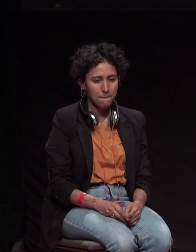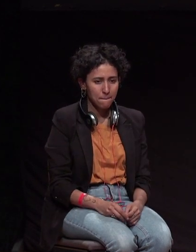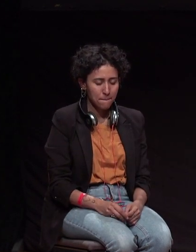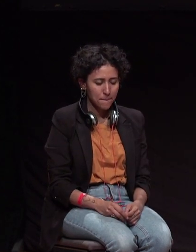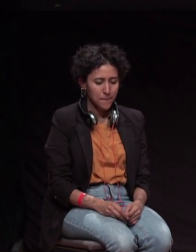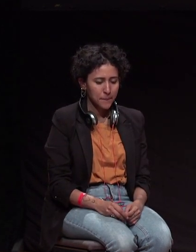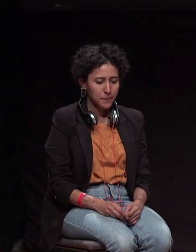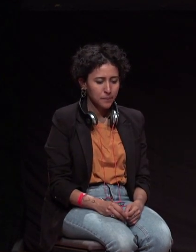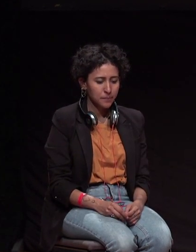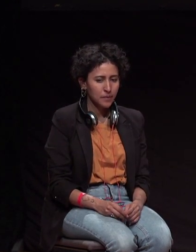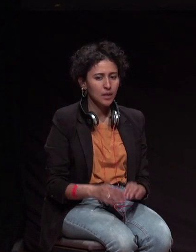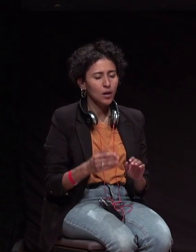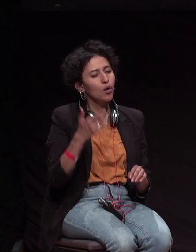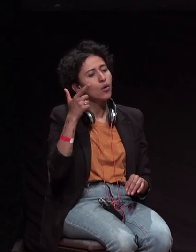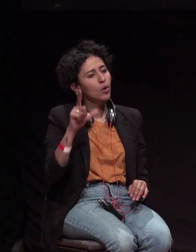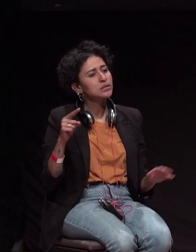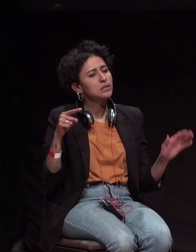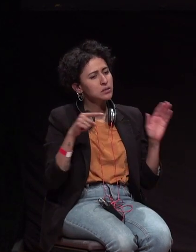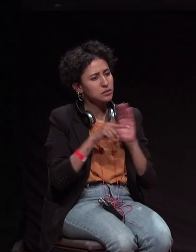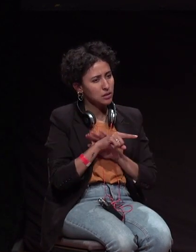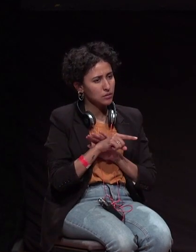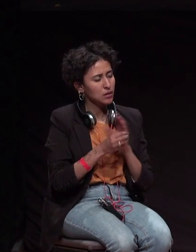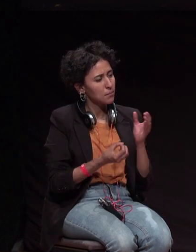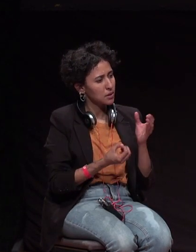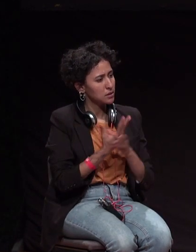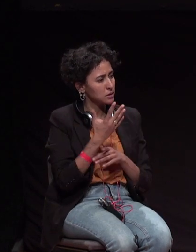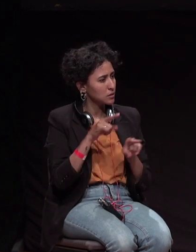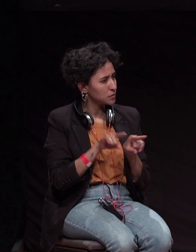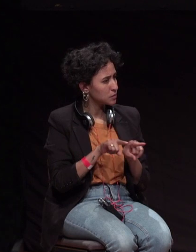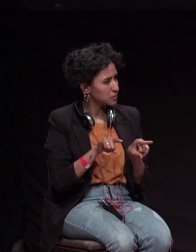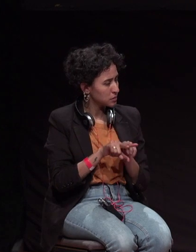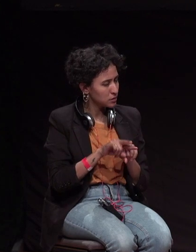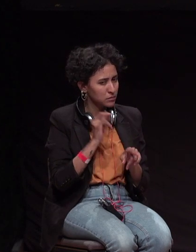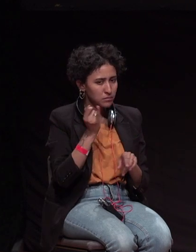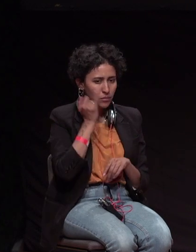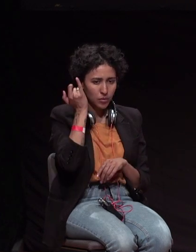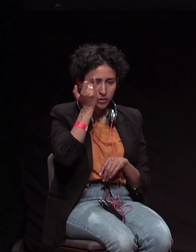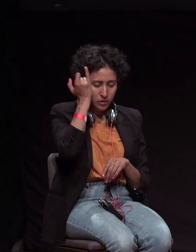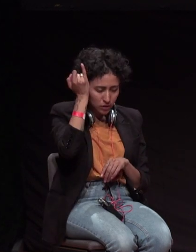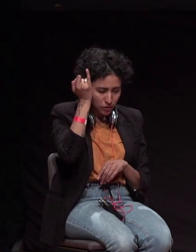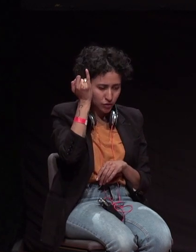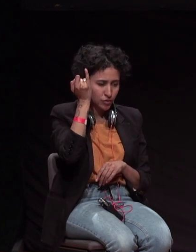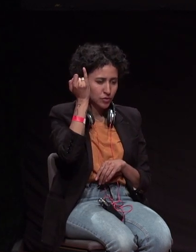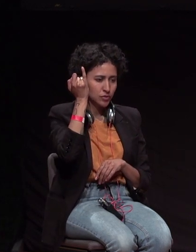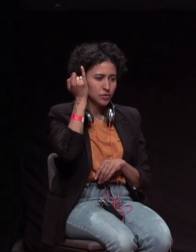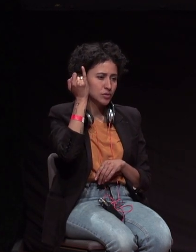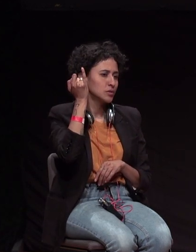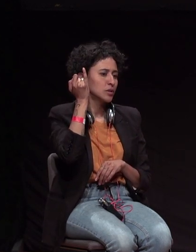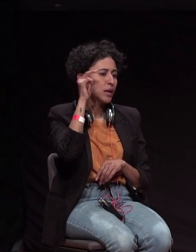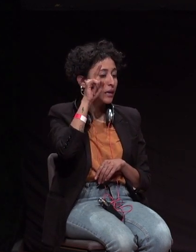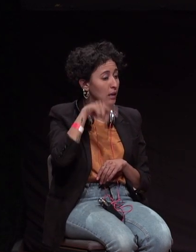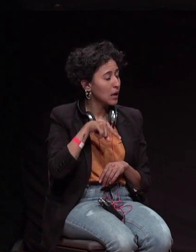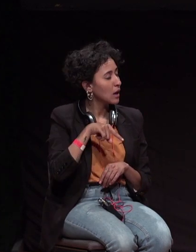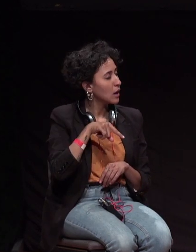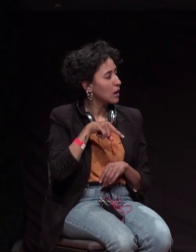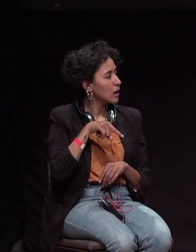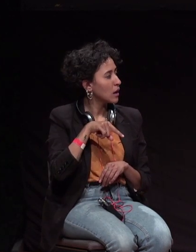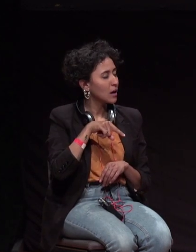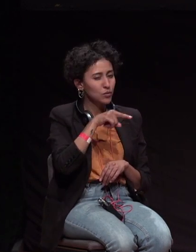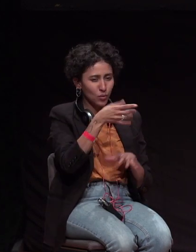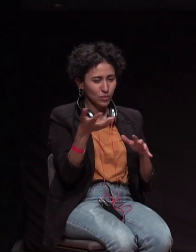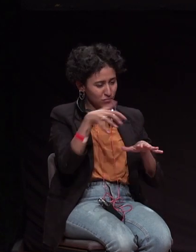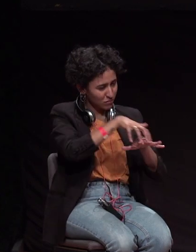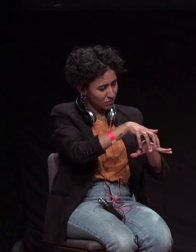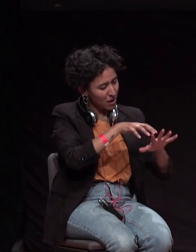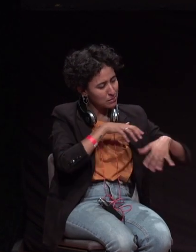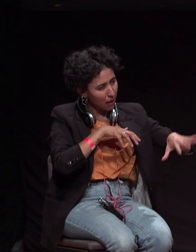E uma das questões também que apareceu, um dos pontos principais que apareceu na sua fala, da atuação do Decolonized Place, foi a